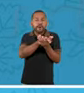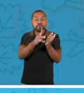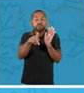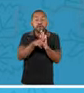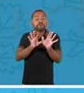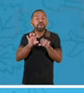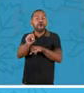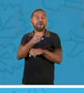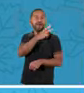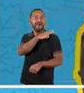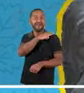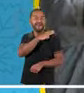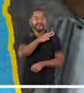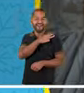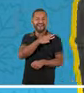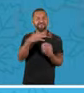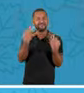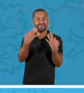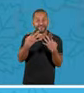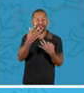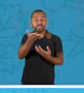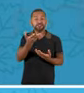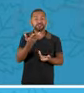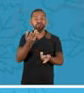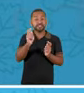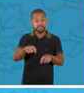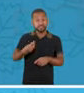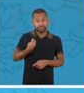poupança pra terminar o ensino médio. Ô, glória! Tem presença